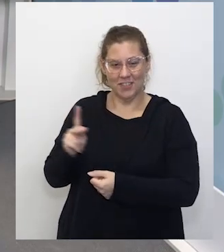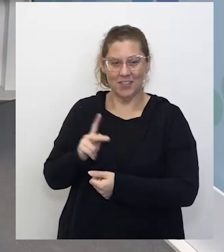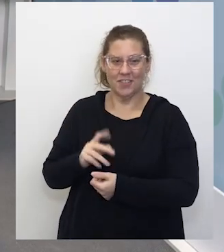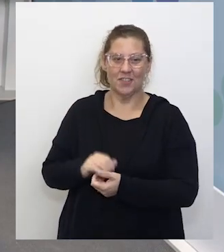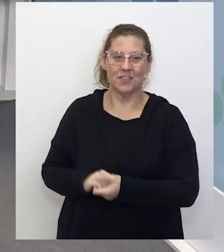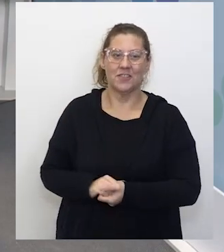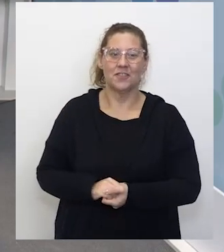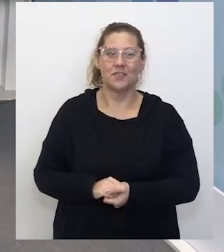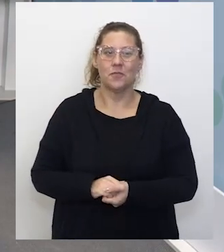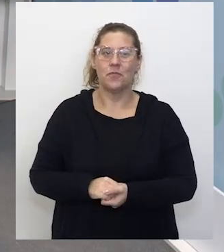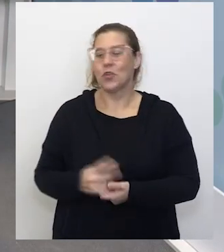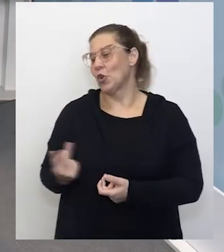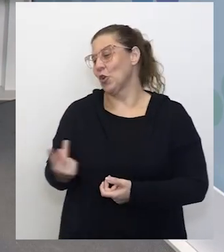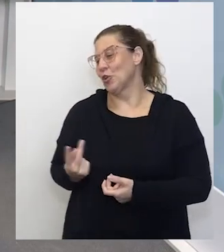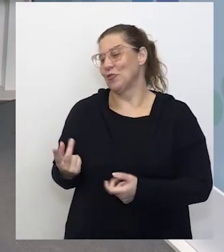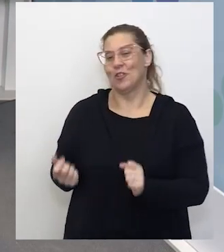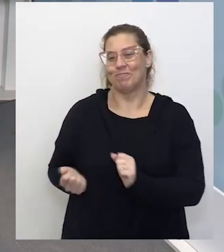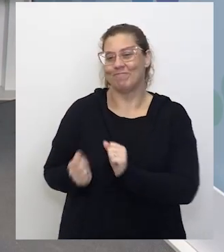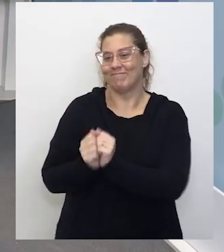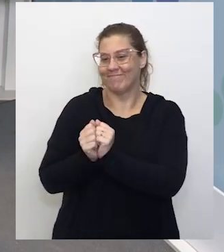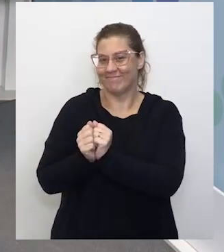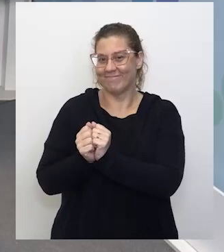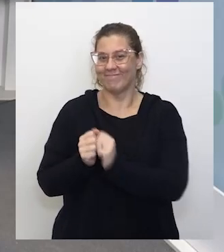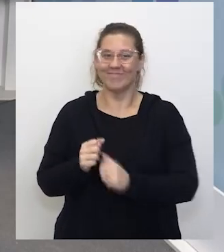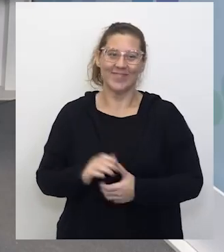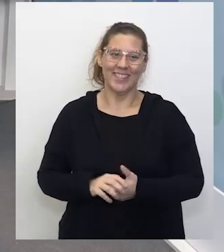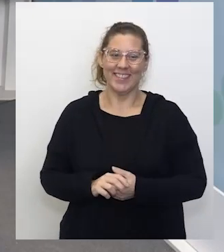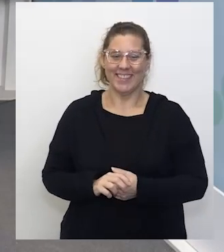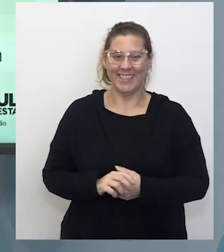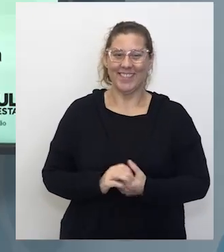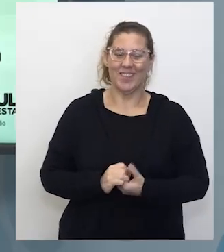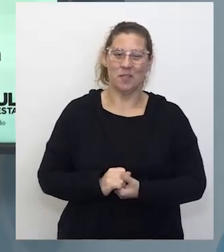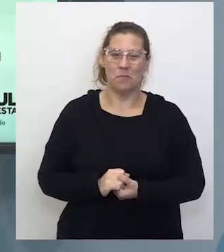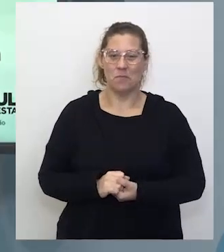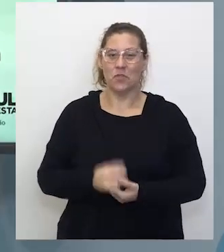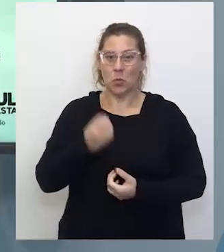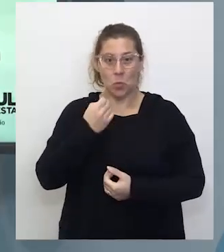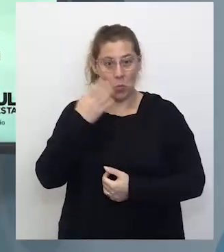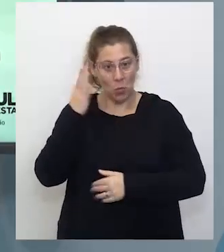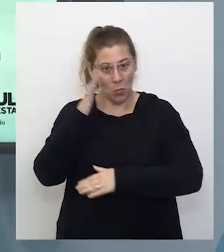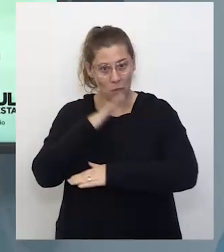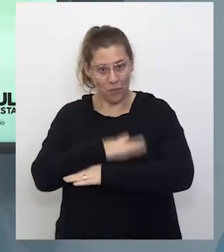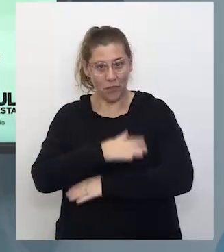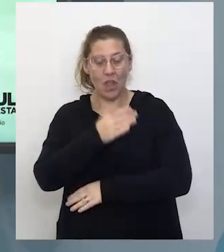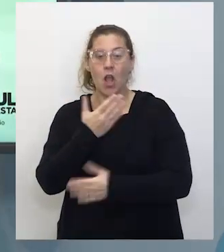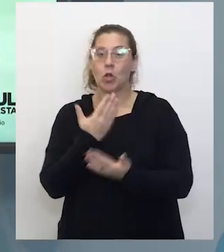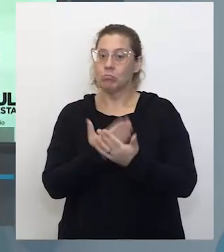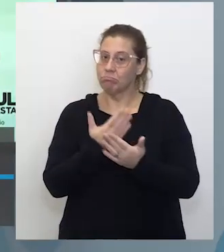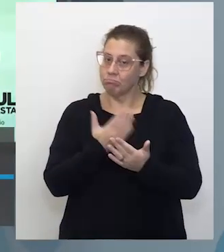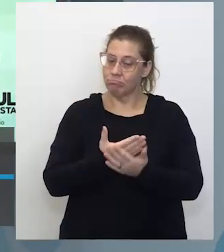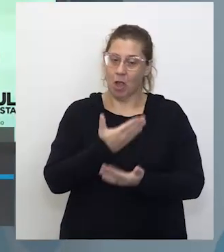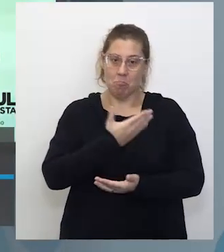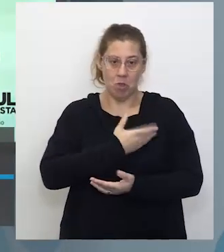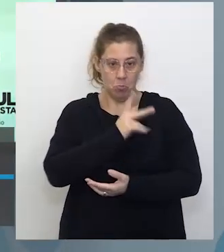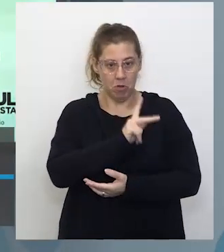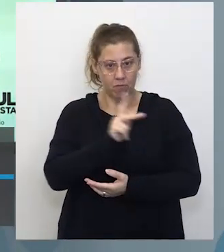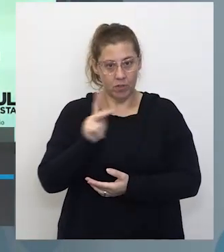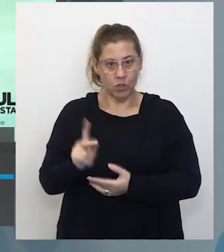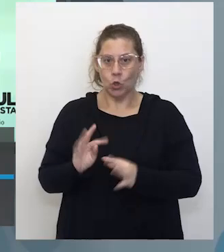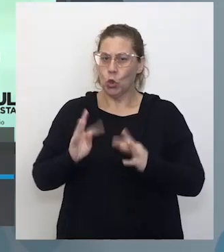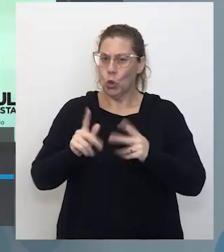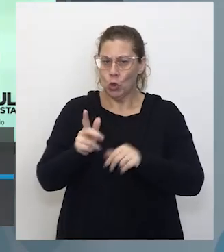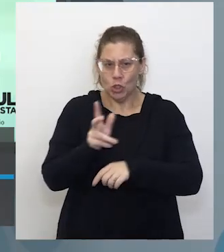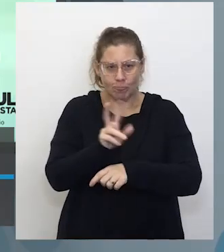deusas, né, Fabi? A diva tá on, a diva tá on. Roubei. Boa tarde, estudantes, colegas professores, gestores, quem mais